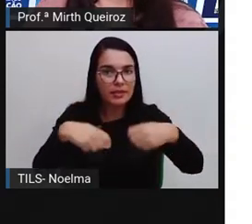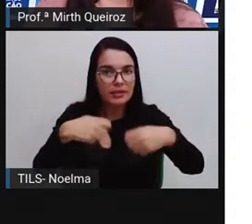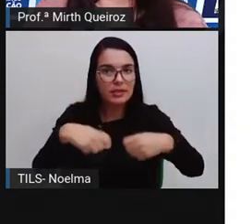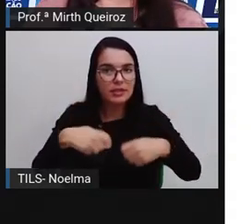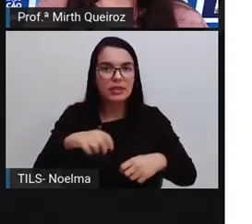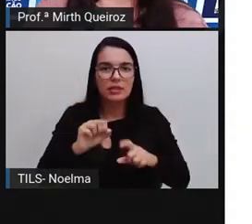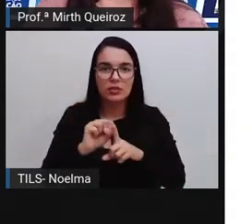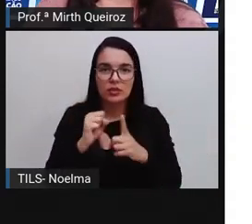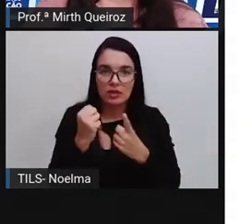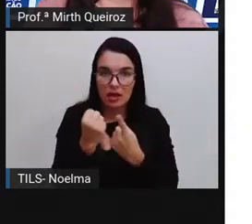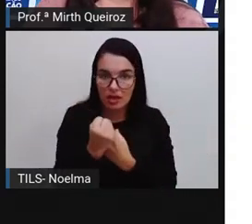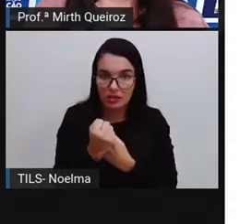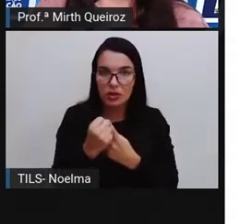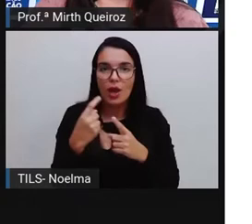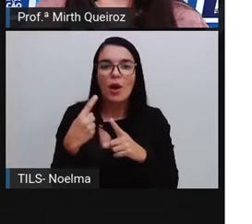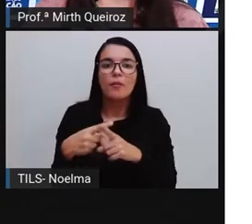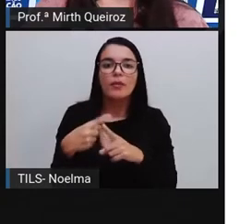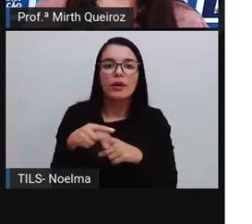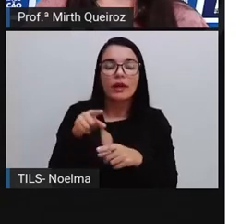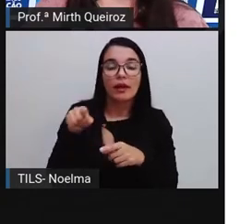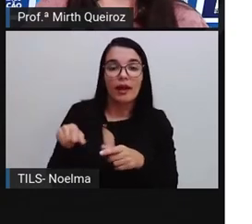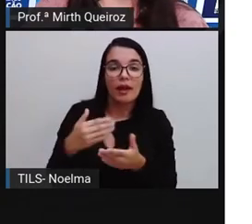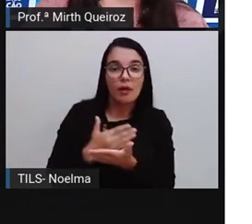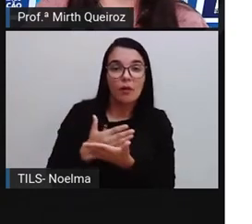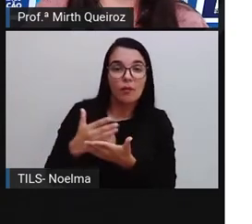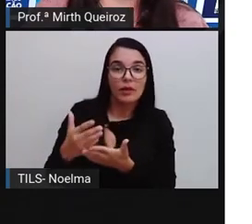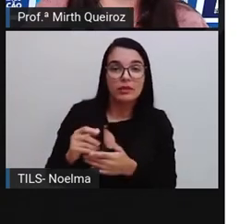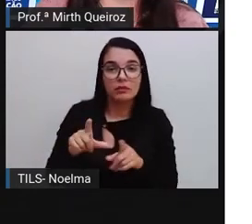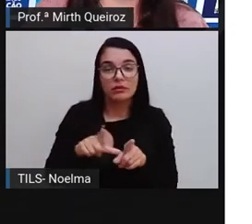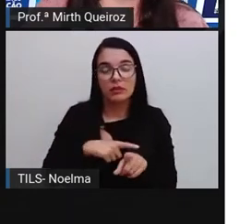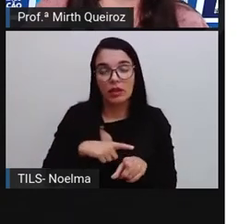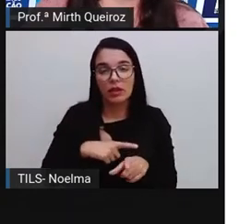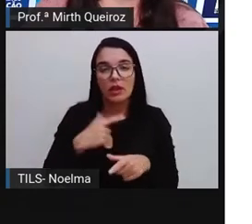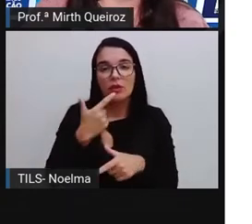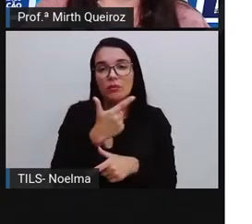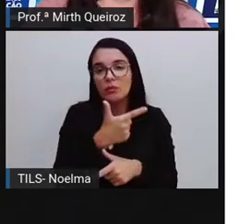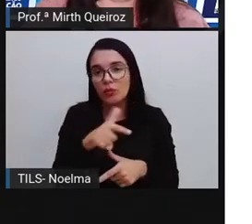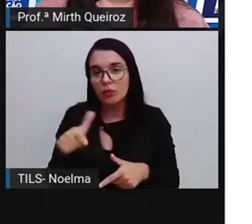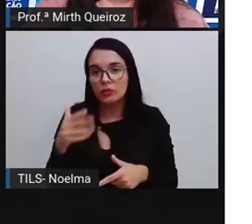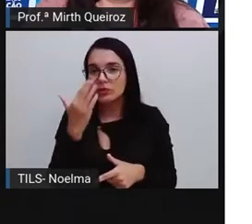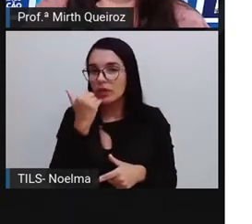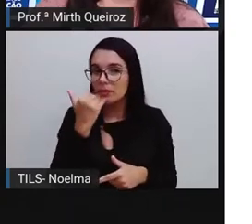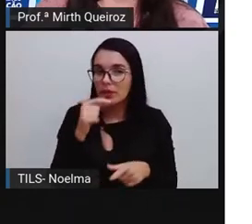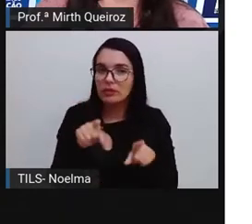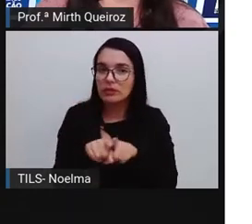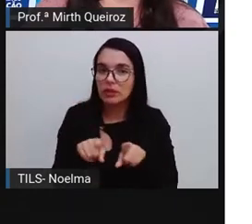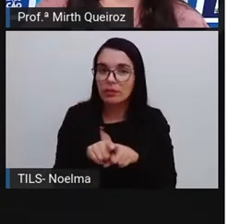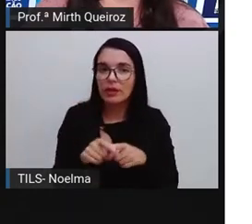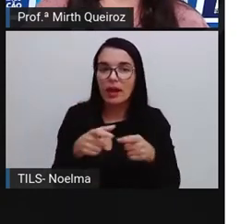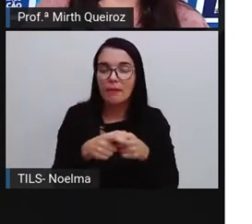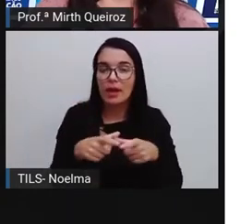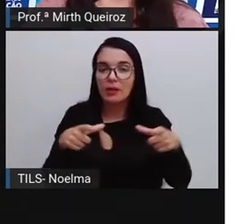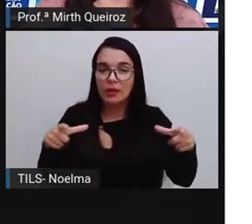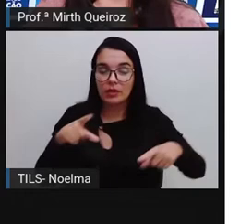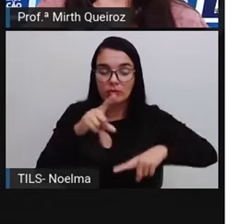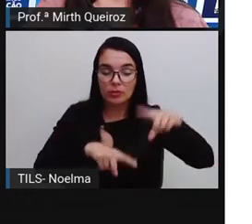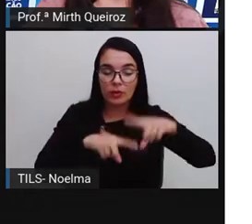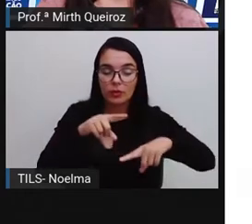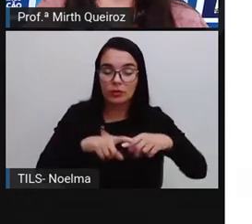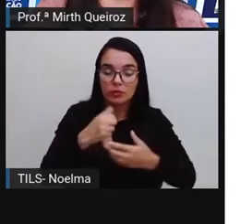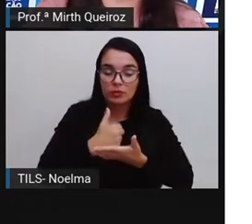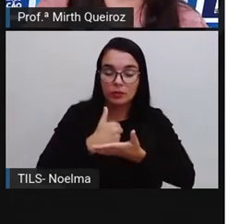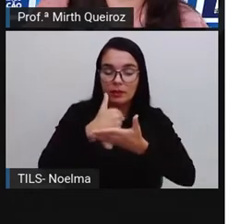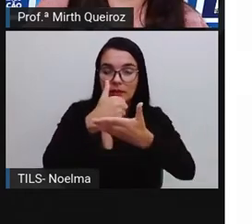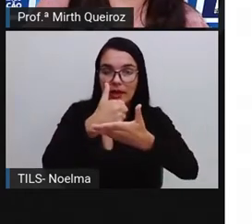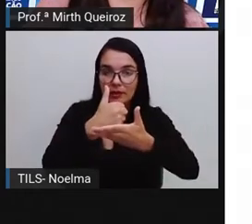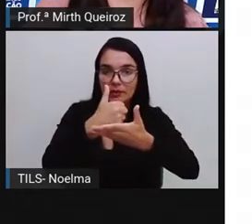a gente precisa da Agricultura é a parte dela que a gente vai obter esses alimentos né E também a maioria dos produtos primários